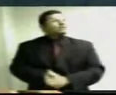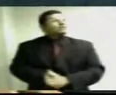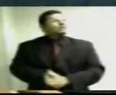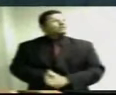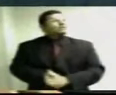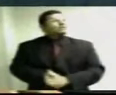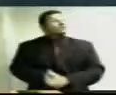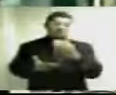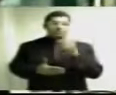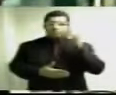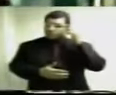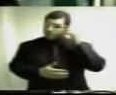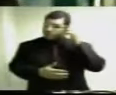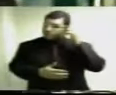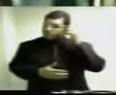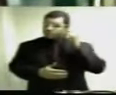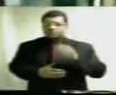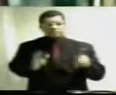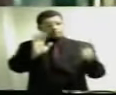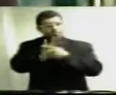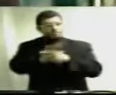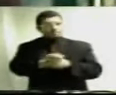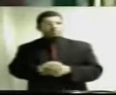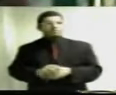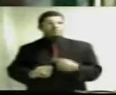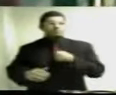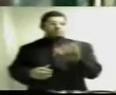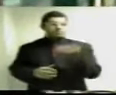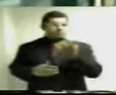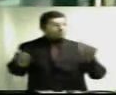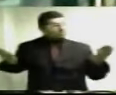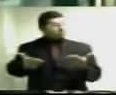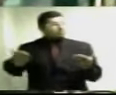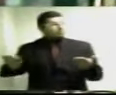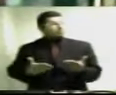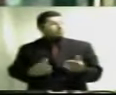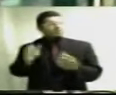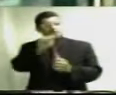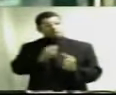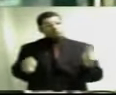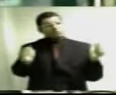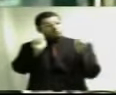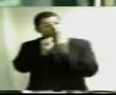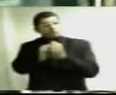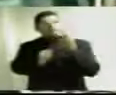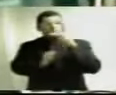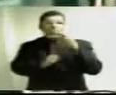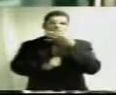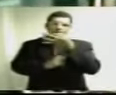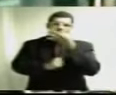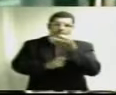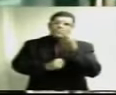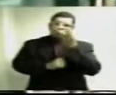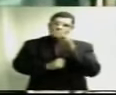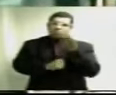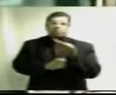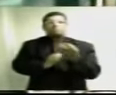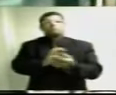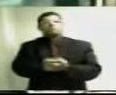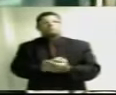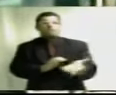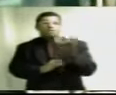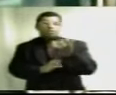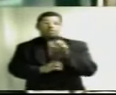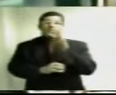primeiro agradeço a Vossa Excelência a concessão do à parte e quero me associar ao seu pronunciamento